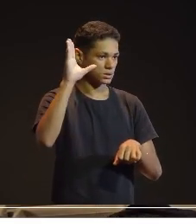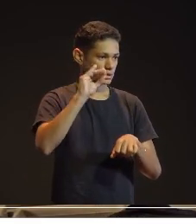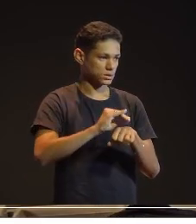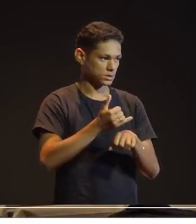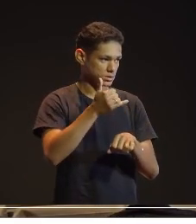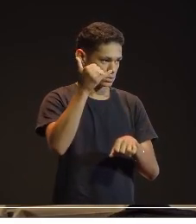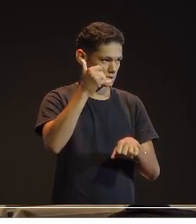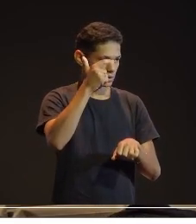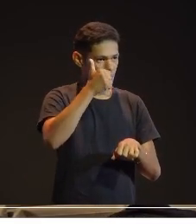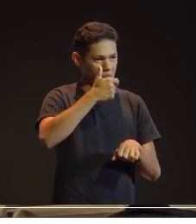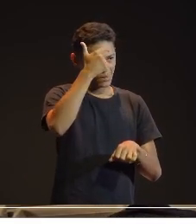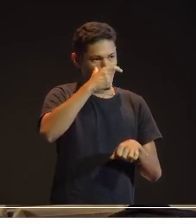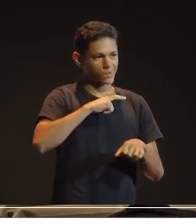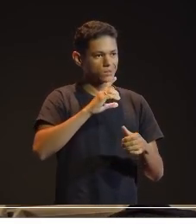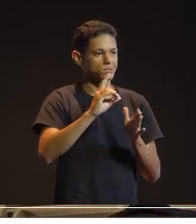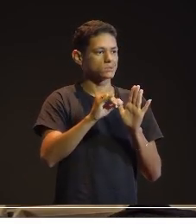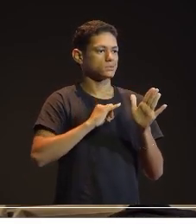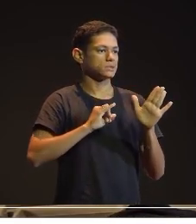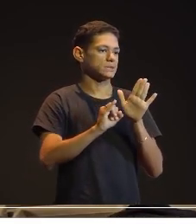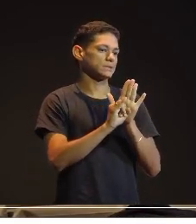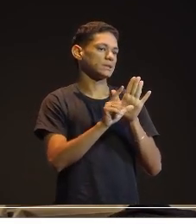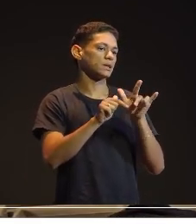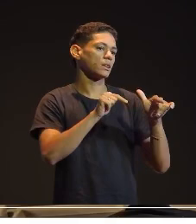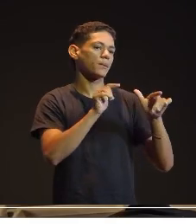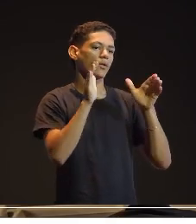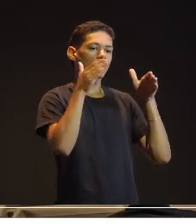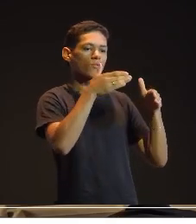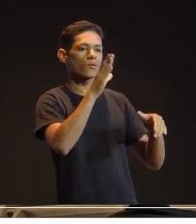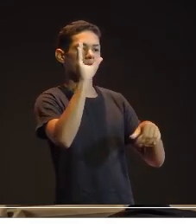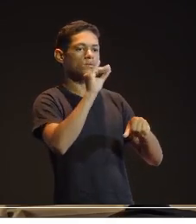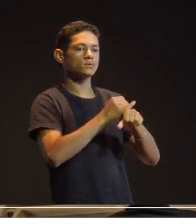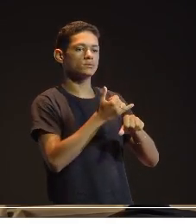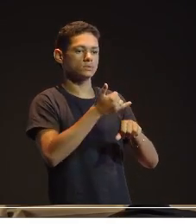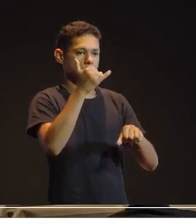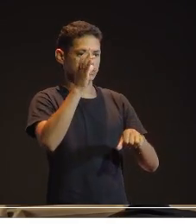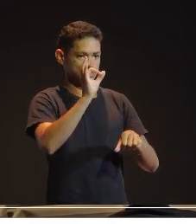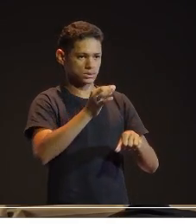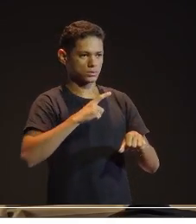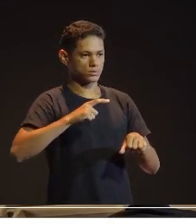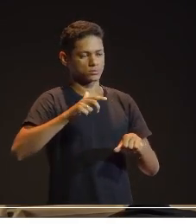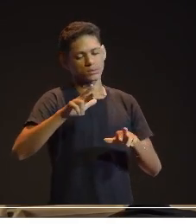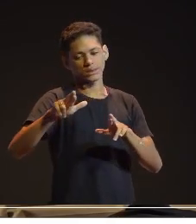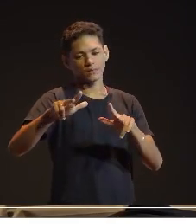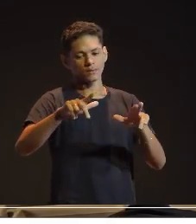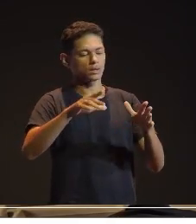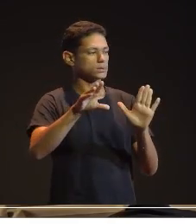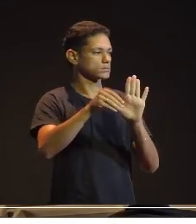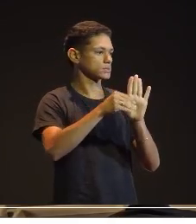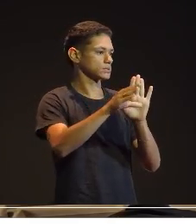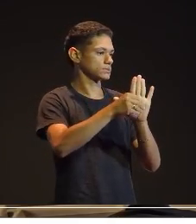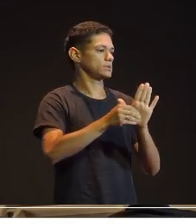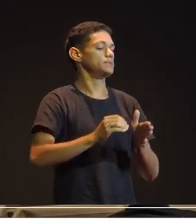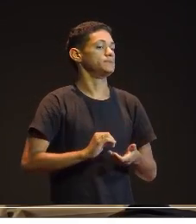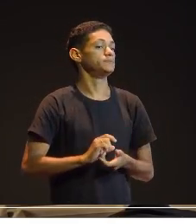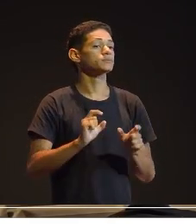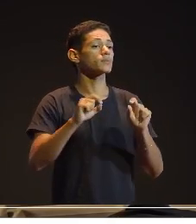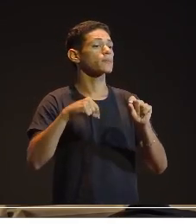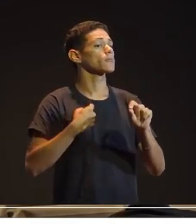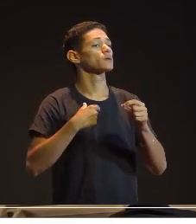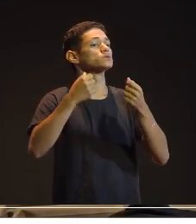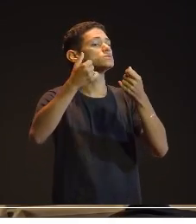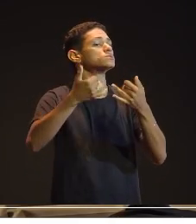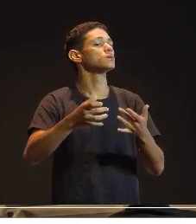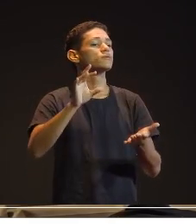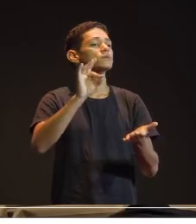Desde lá, meu DNA é trabalhar com energia solar, térmica e fotovoltaica, em diferentes aplicações. E o que a gente vai